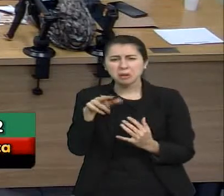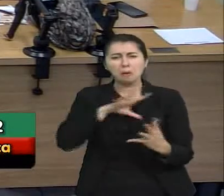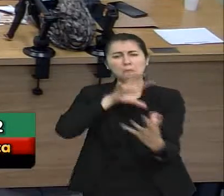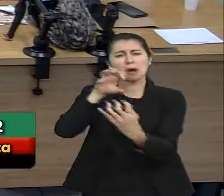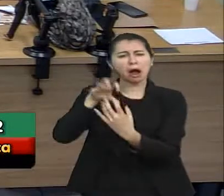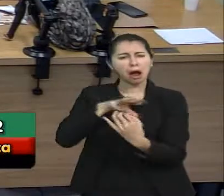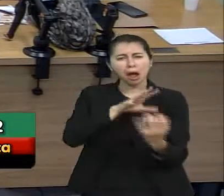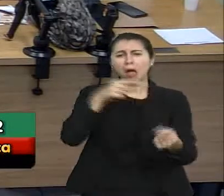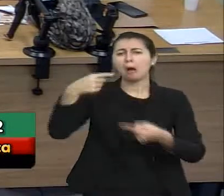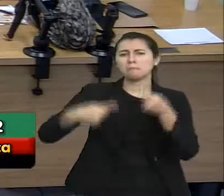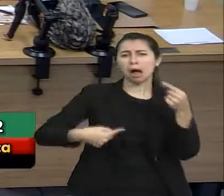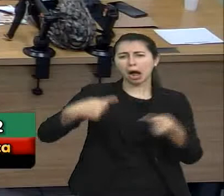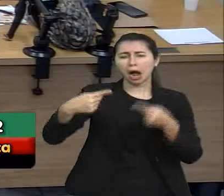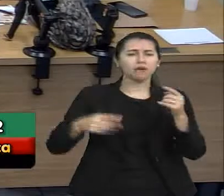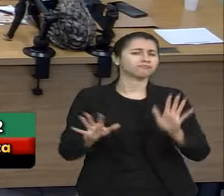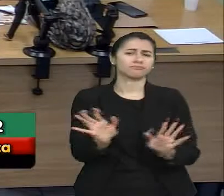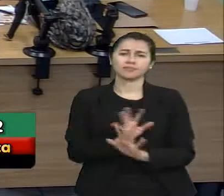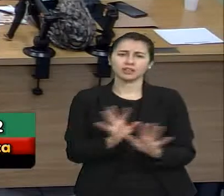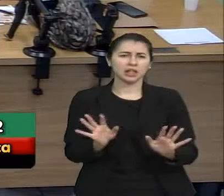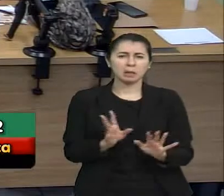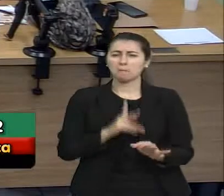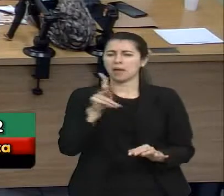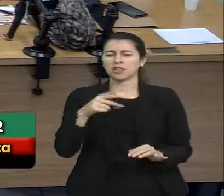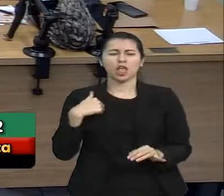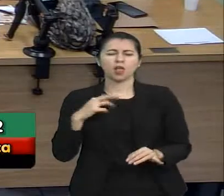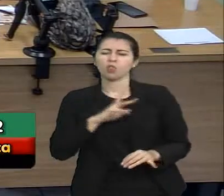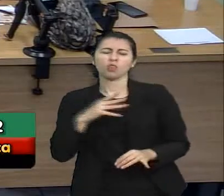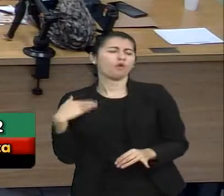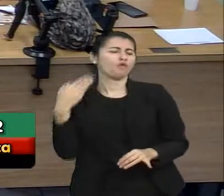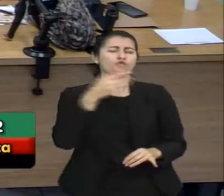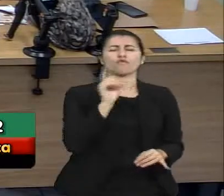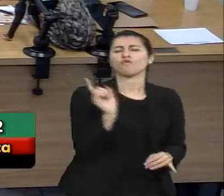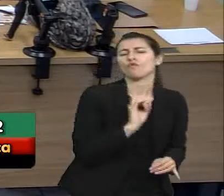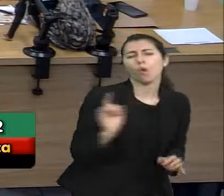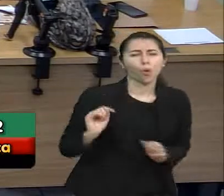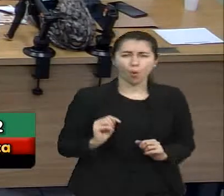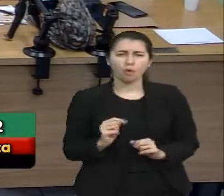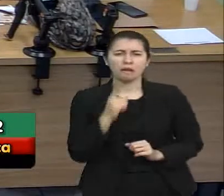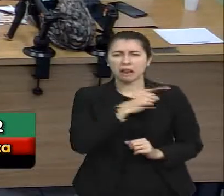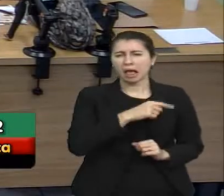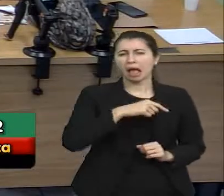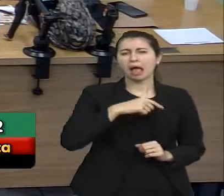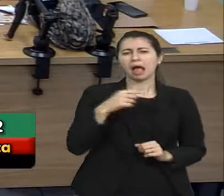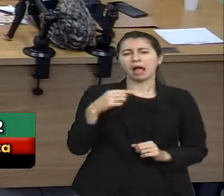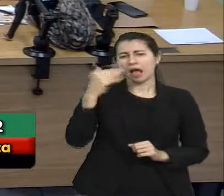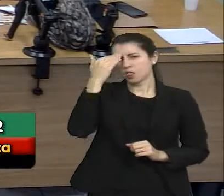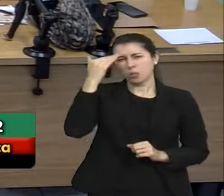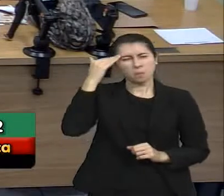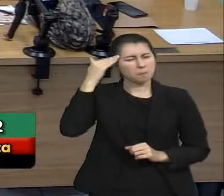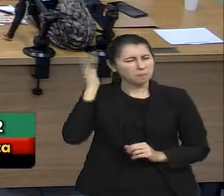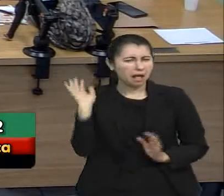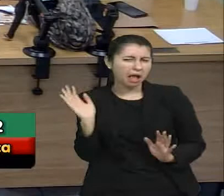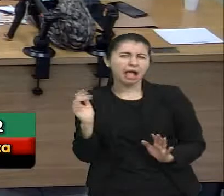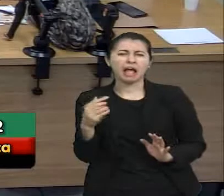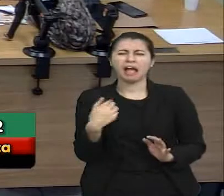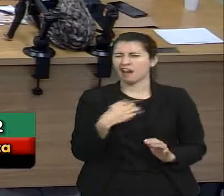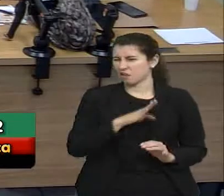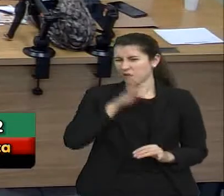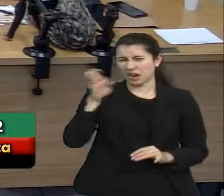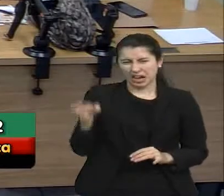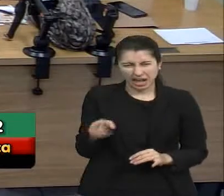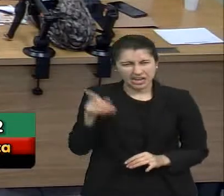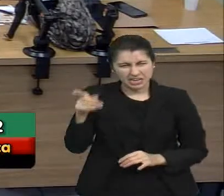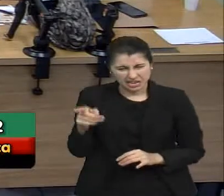sentido, do pastor Joaquim falar, não, eu não vou, porque eu tenho que ir lá na casa de Candomblé, o pai Davi também, eu não vou, porque eu tenho que ir lá